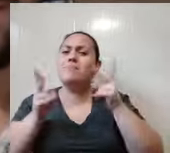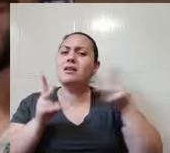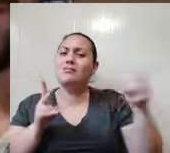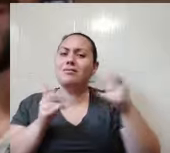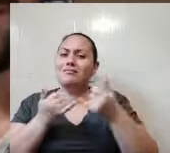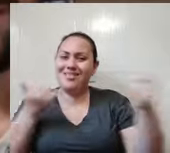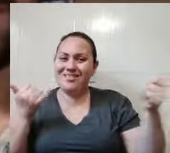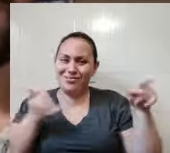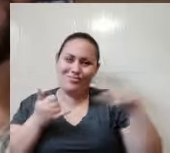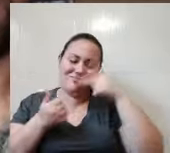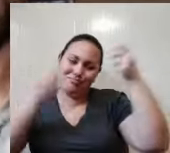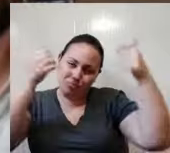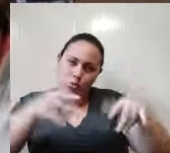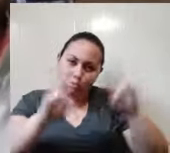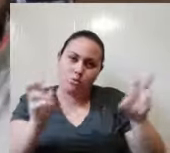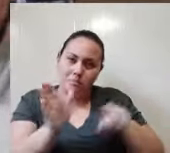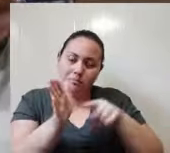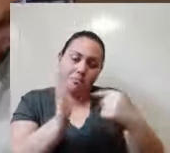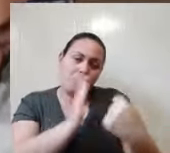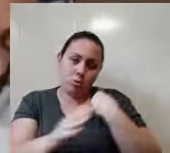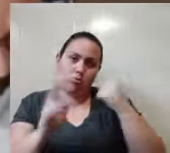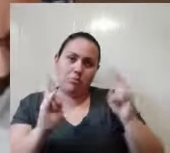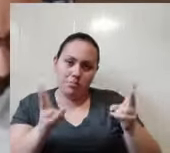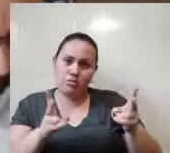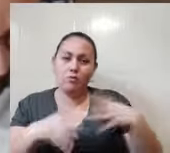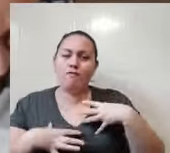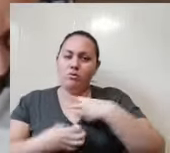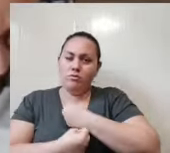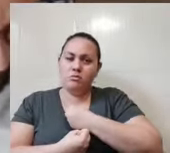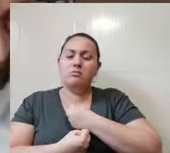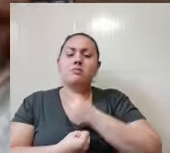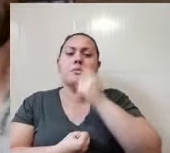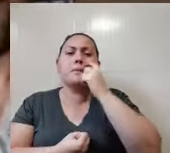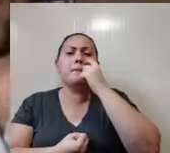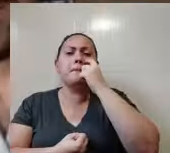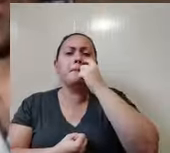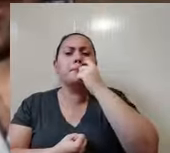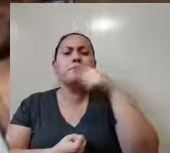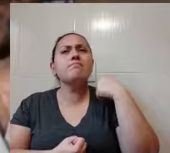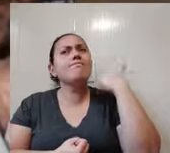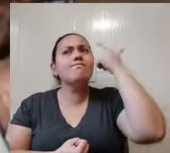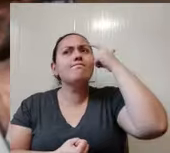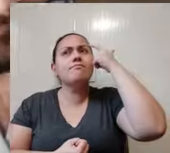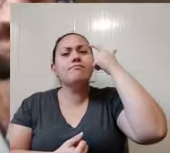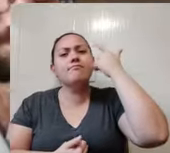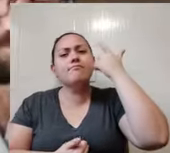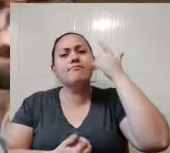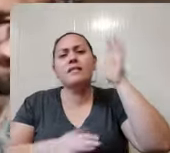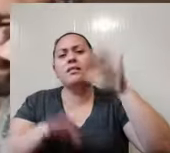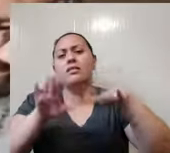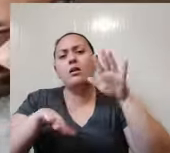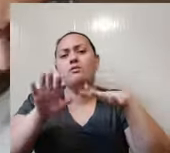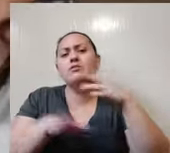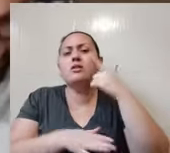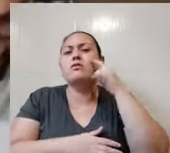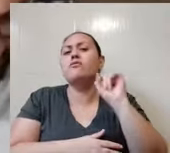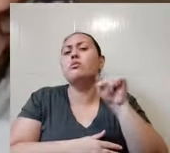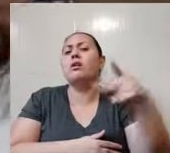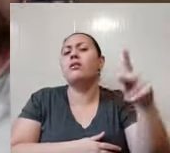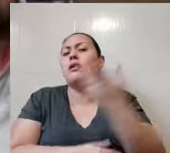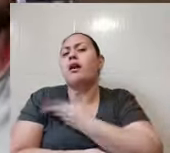Não, eu fiquei pensando que exatamente nessa mesma linha, assim, sobre essa pergunta, eu acho que talvez valesse a